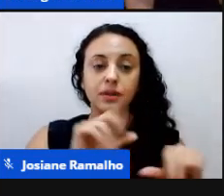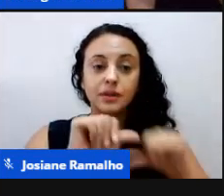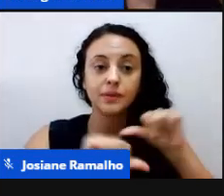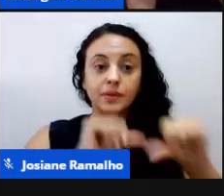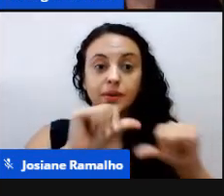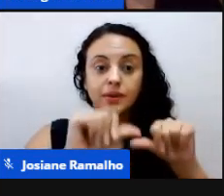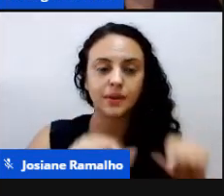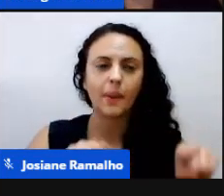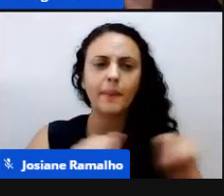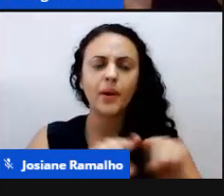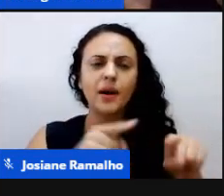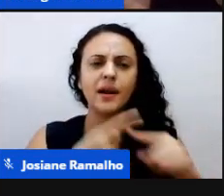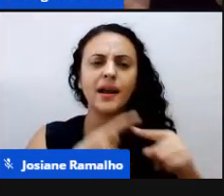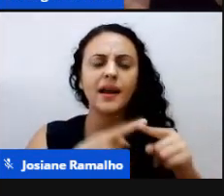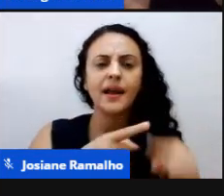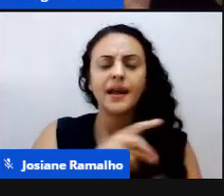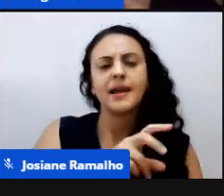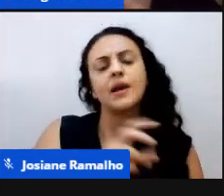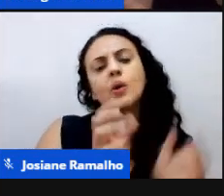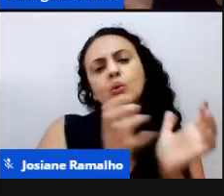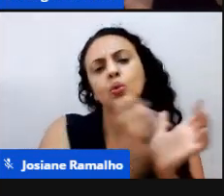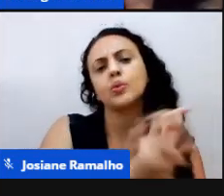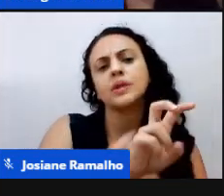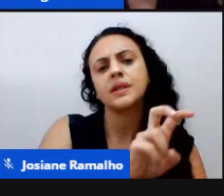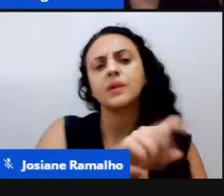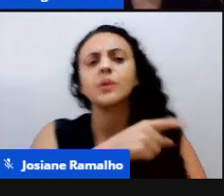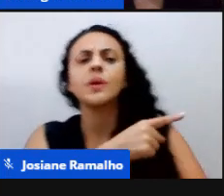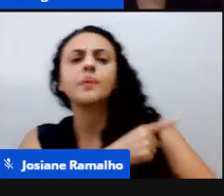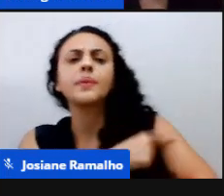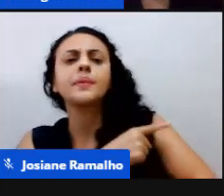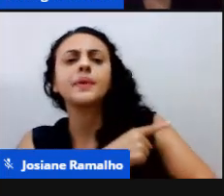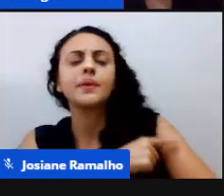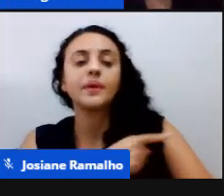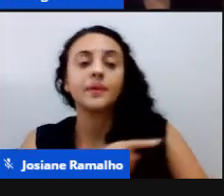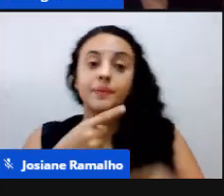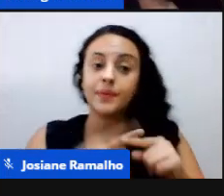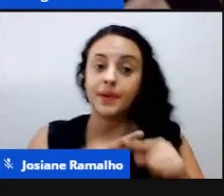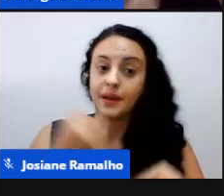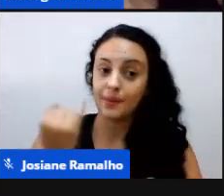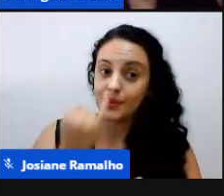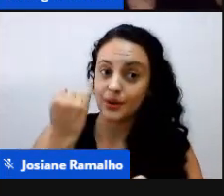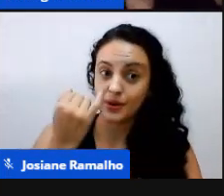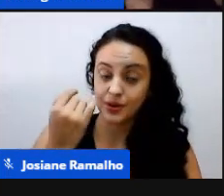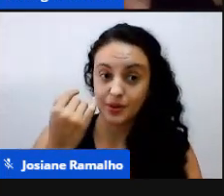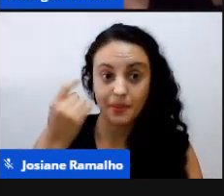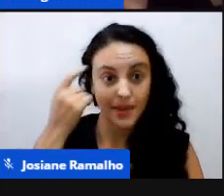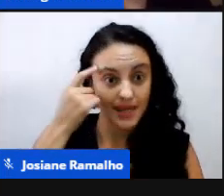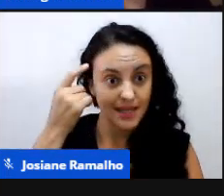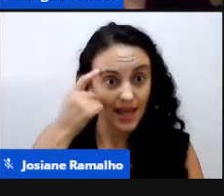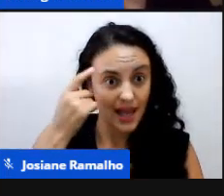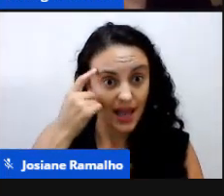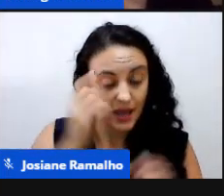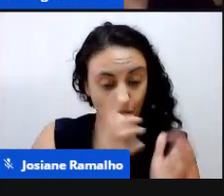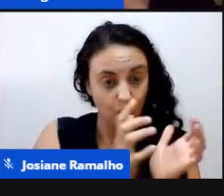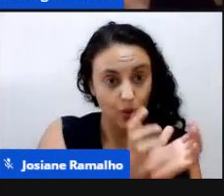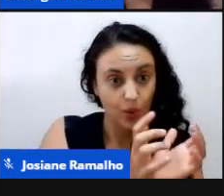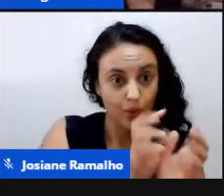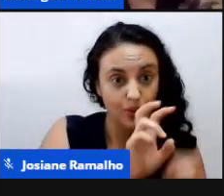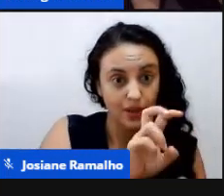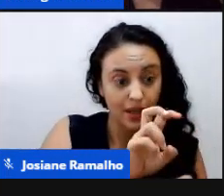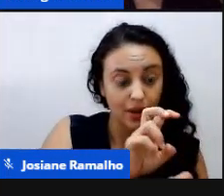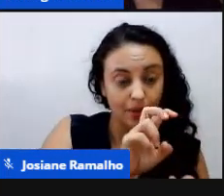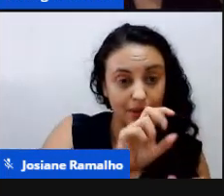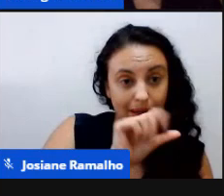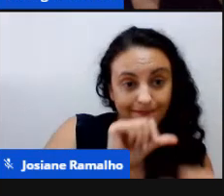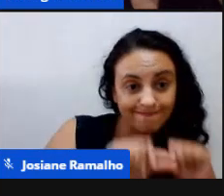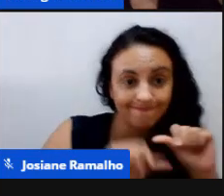é importante colocar que essas crianças, no grupo 5, vai sofrer uma transição para o primeiro ano. E